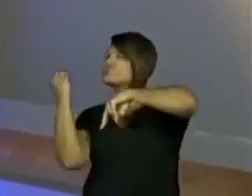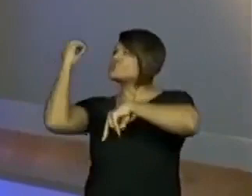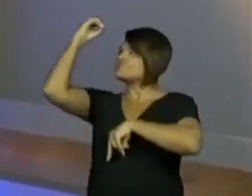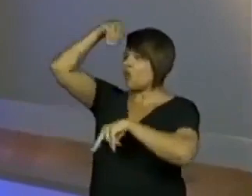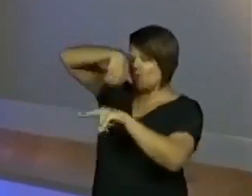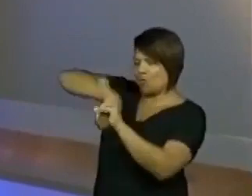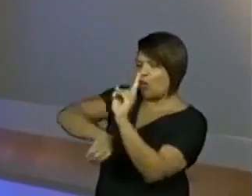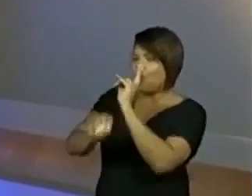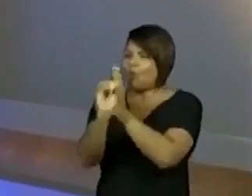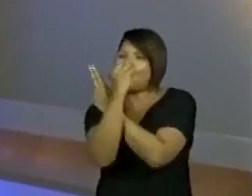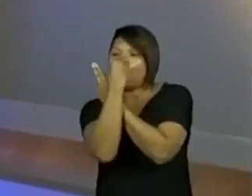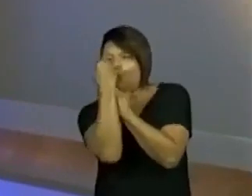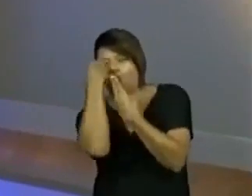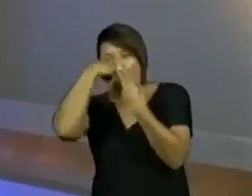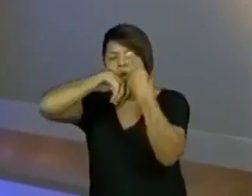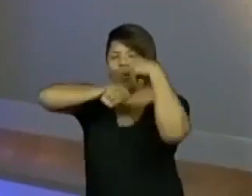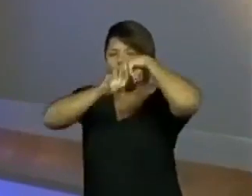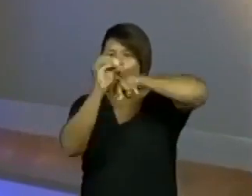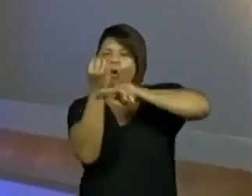o, o,